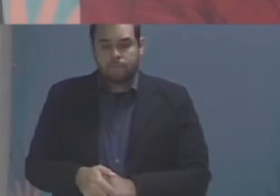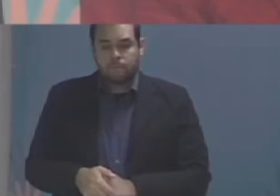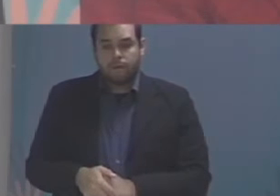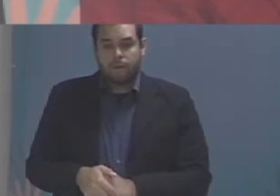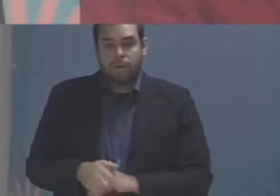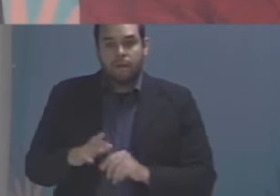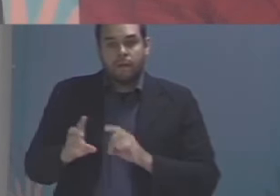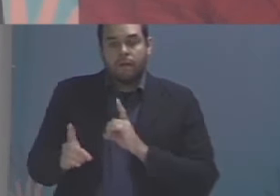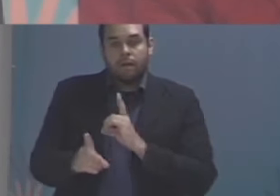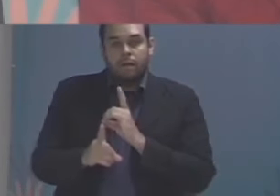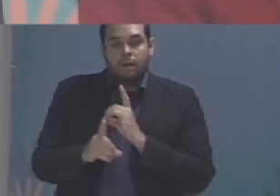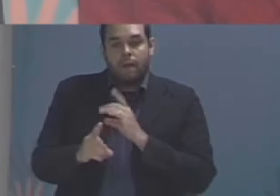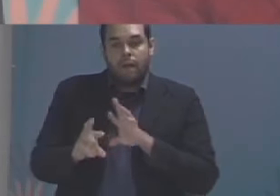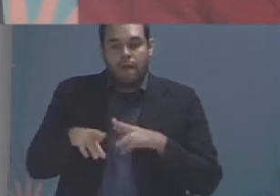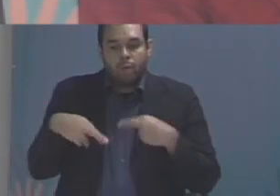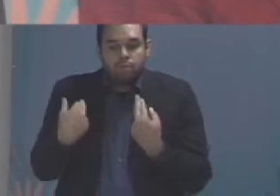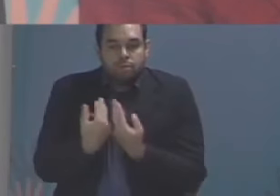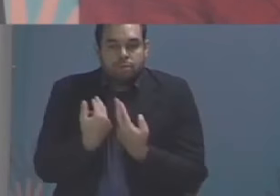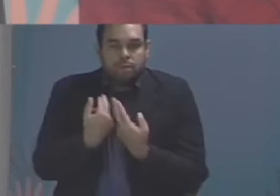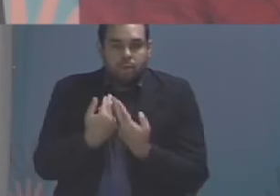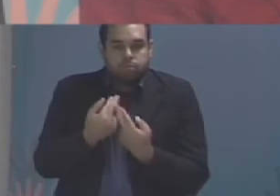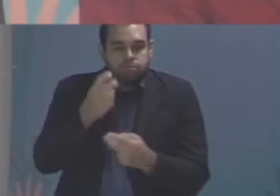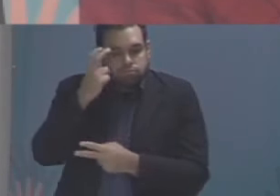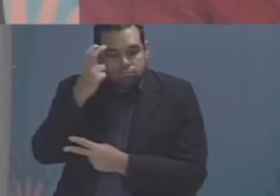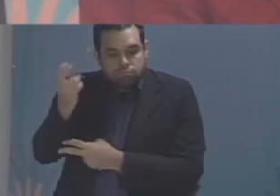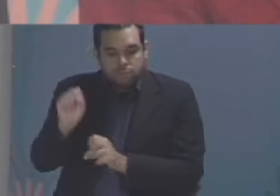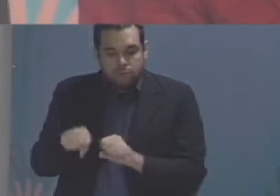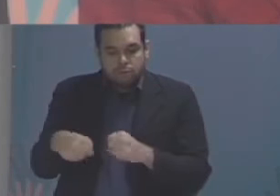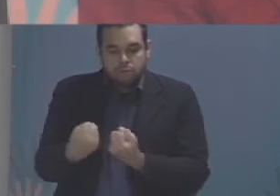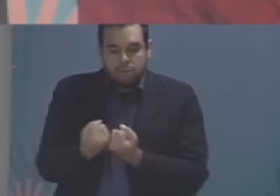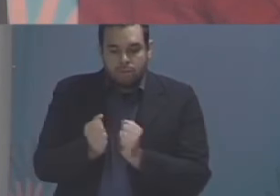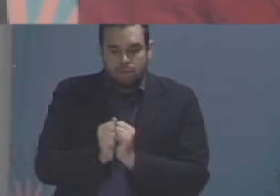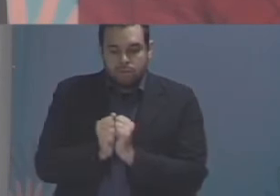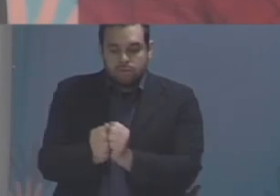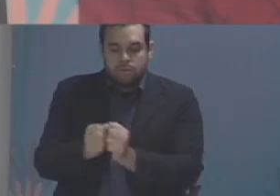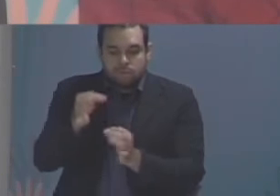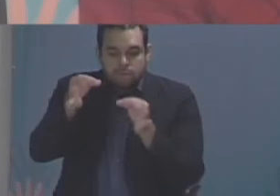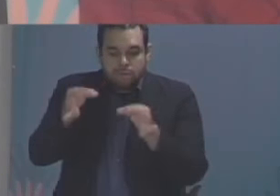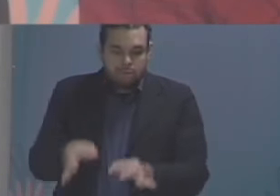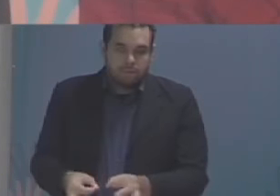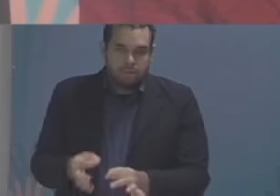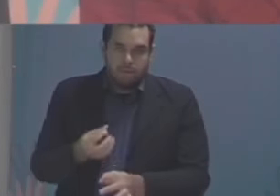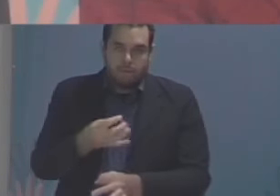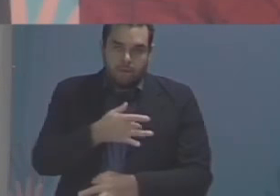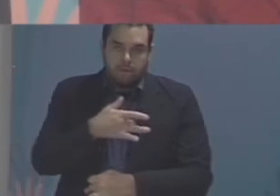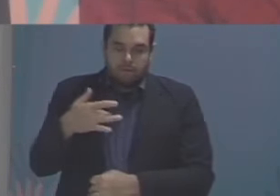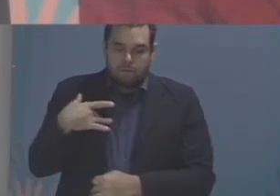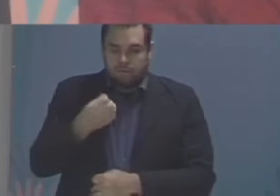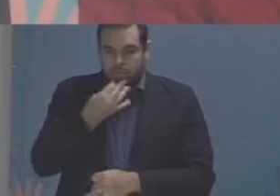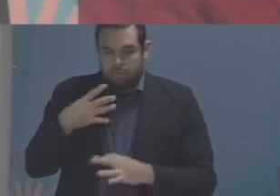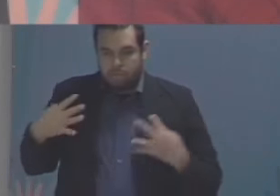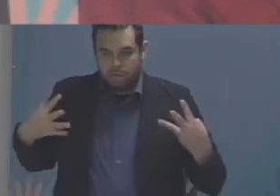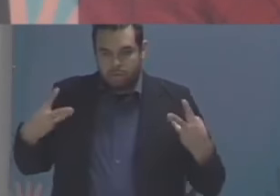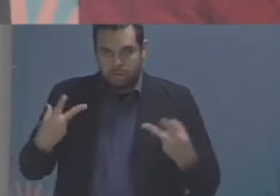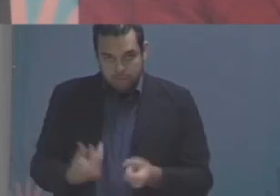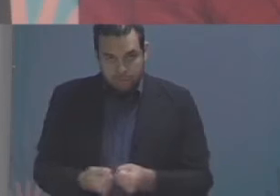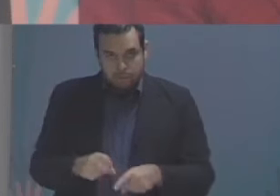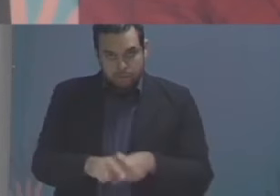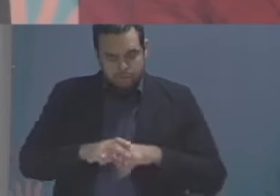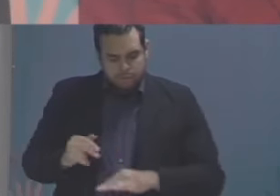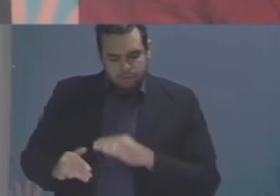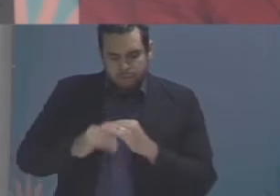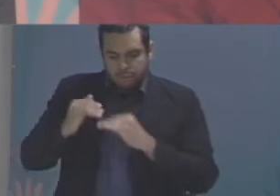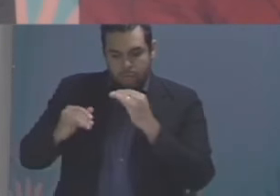É o encontro que promove uma cultura social solidária e justa para o bem comum. Por isso, iremos desenvolver e cuidar de